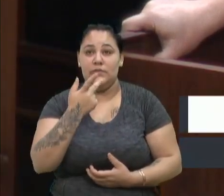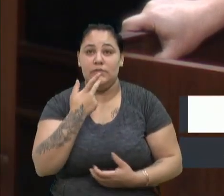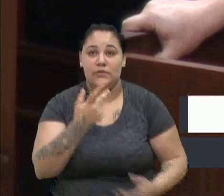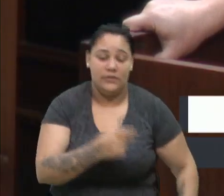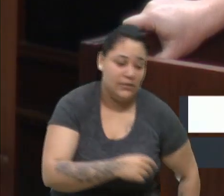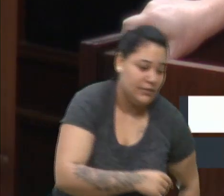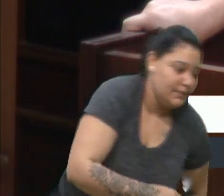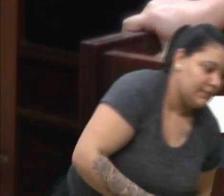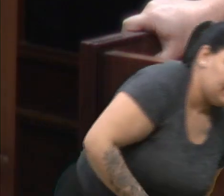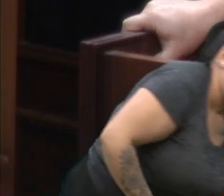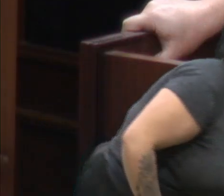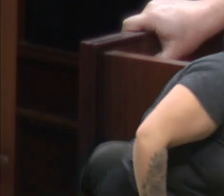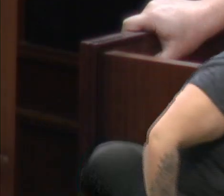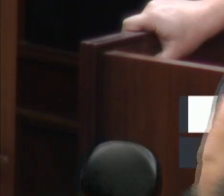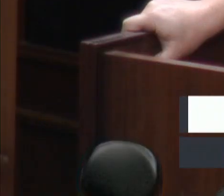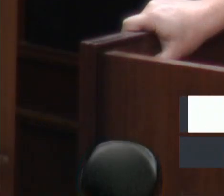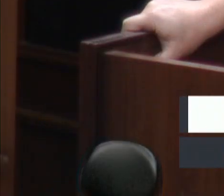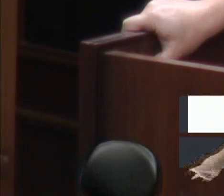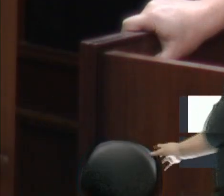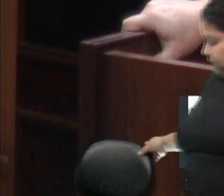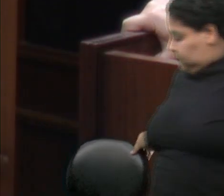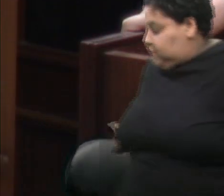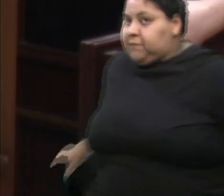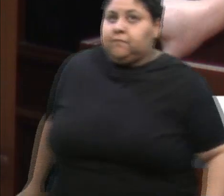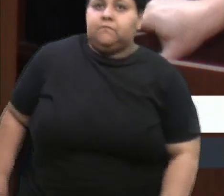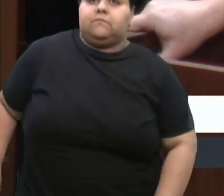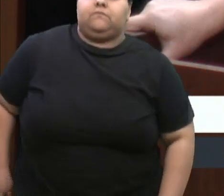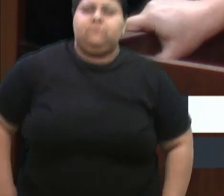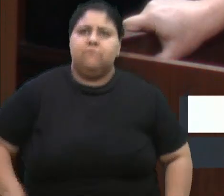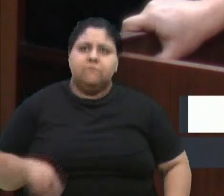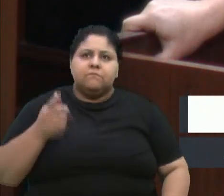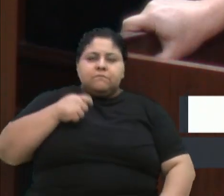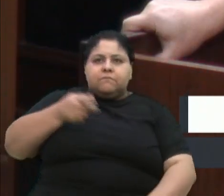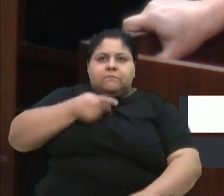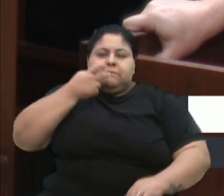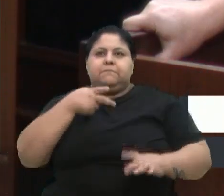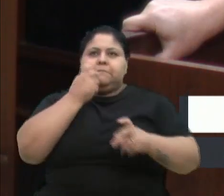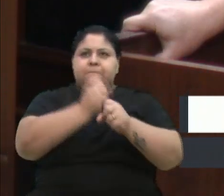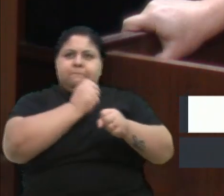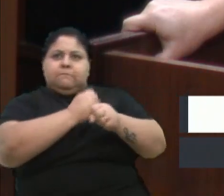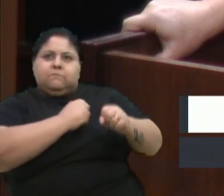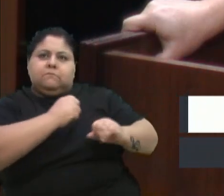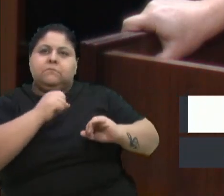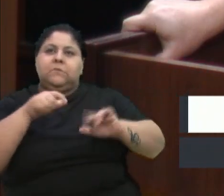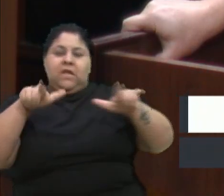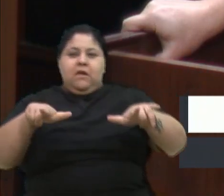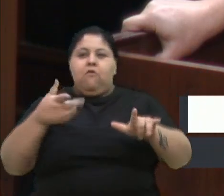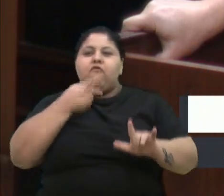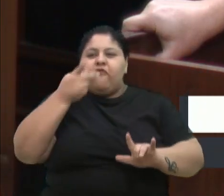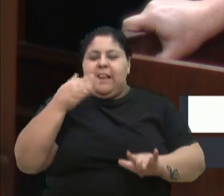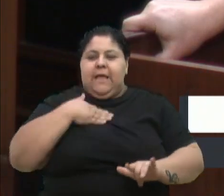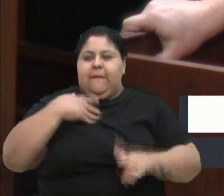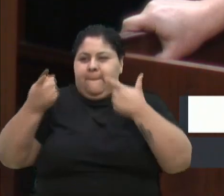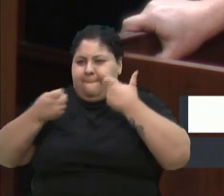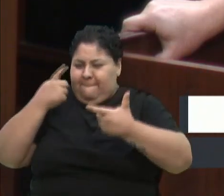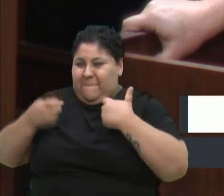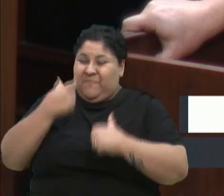Ausente. Zé D'Ambrosio agradece e só faz a solicitação para que, então, amanhã nós estejamos